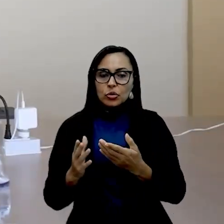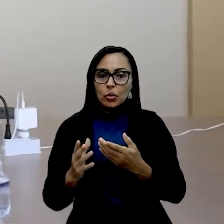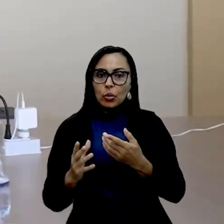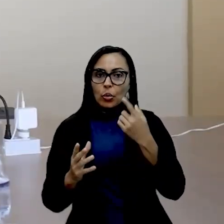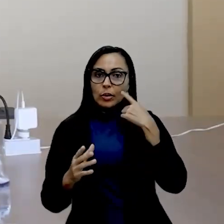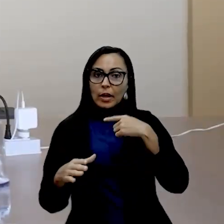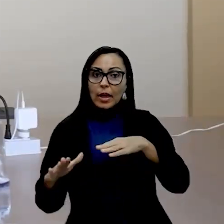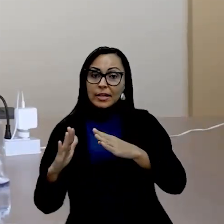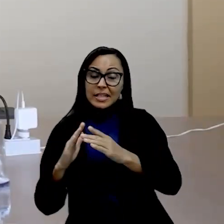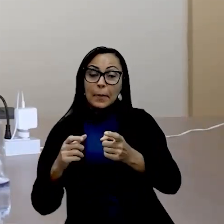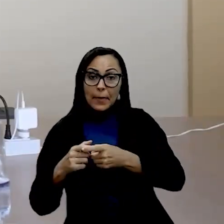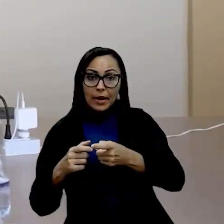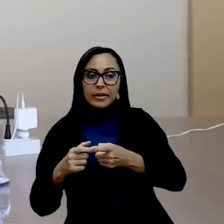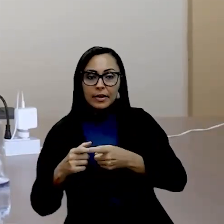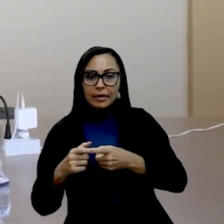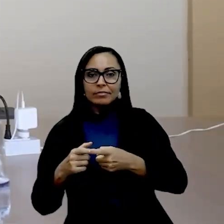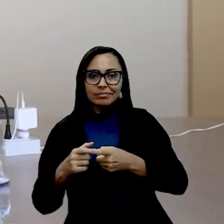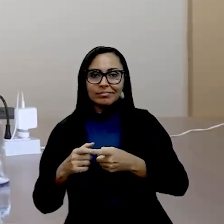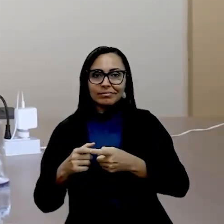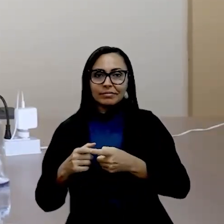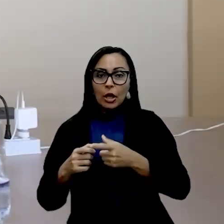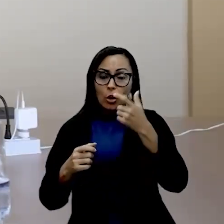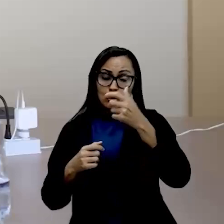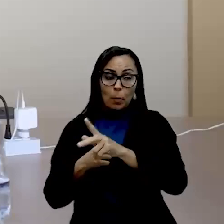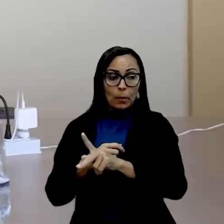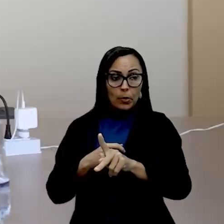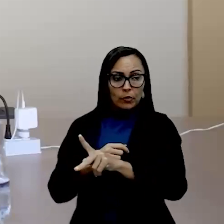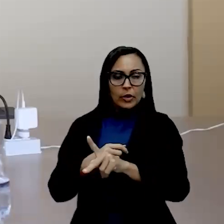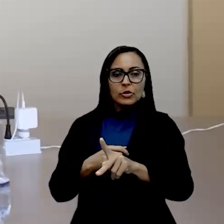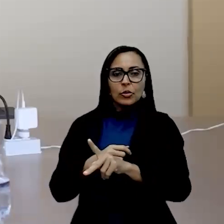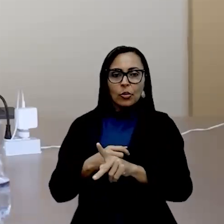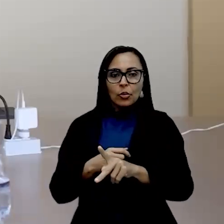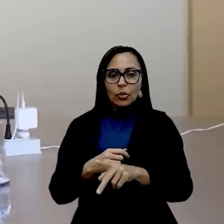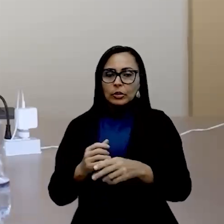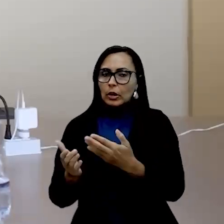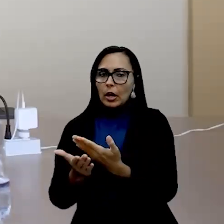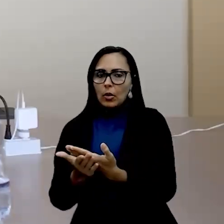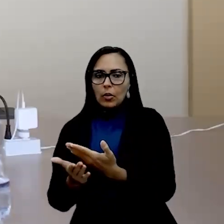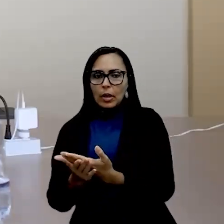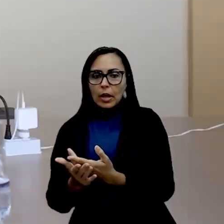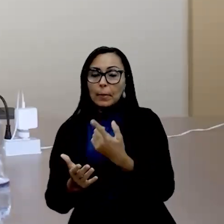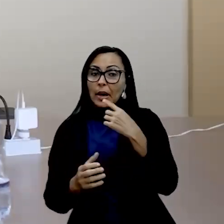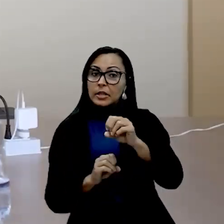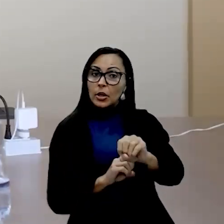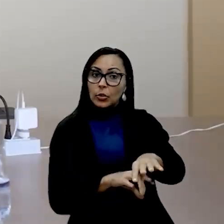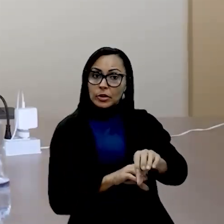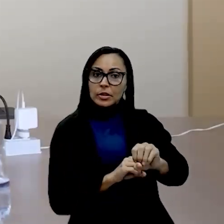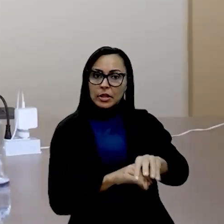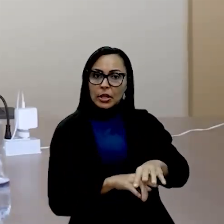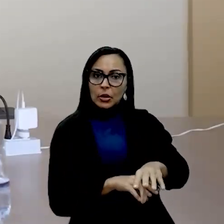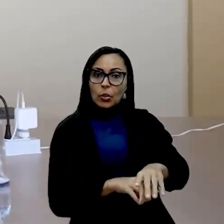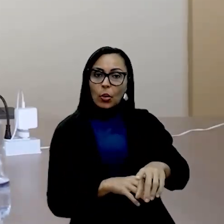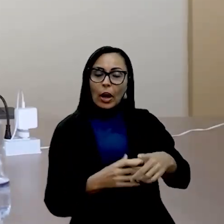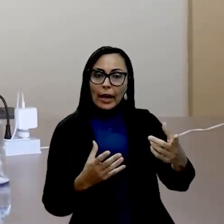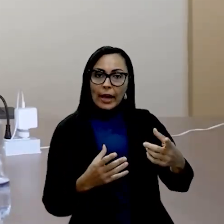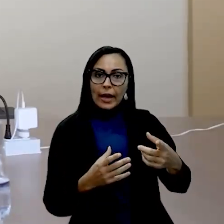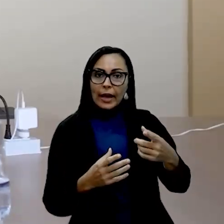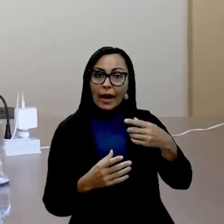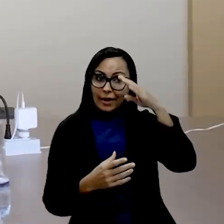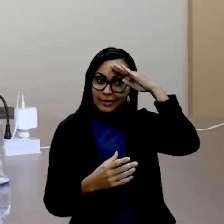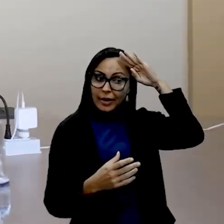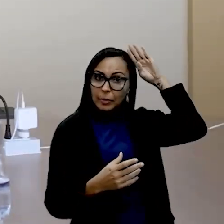médica, né? Eu sou professor, não de aula, mas eu ensino os residentes no hospital, sou professor dos